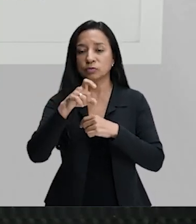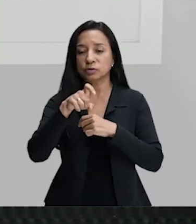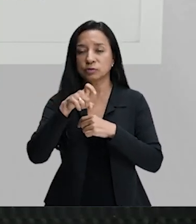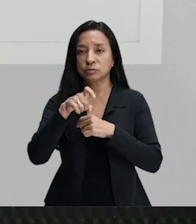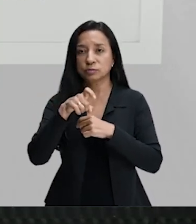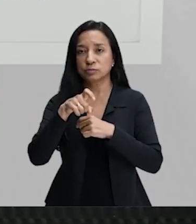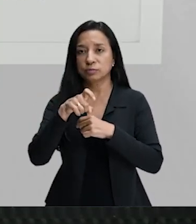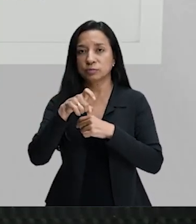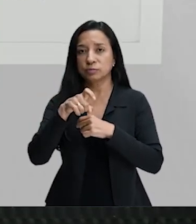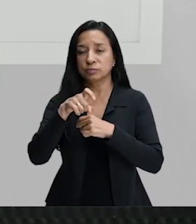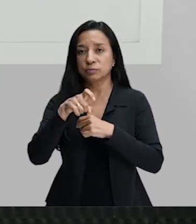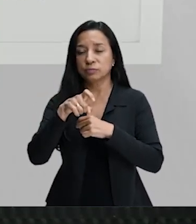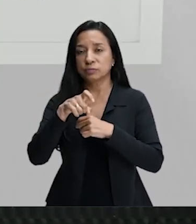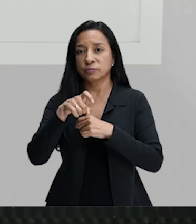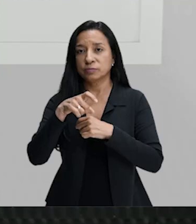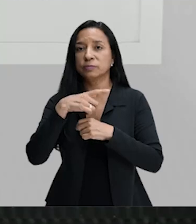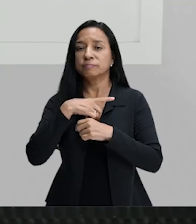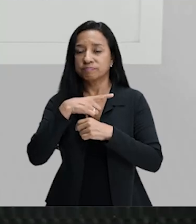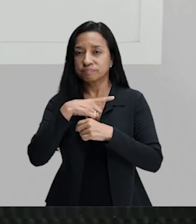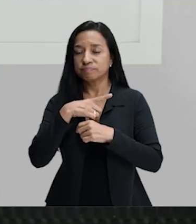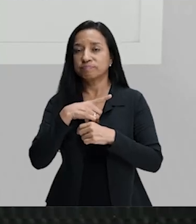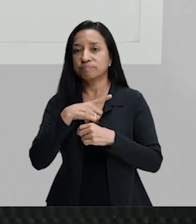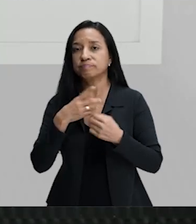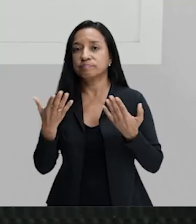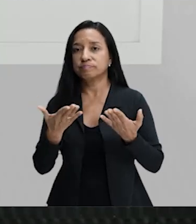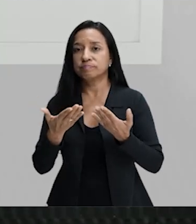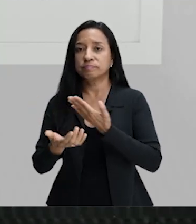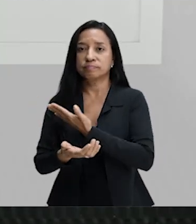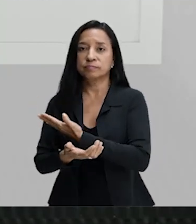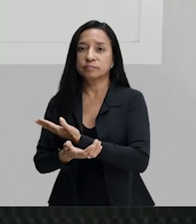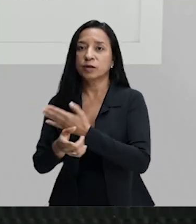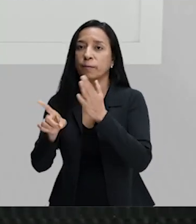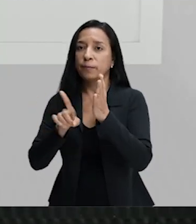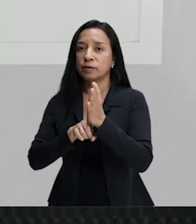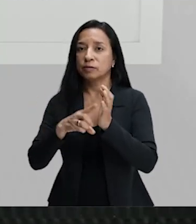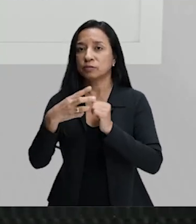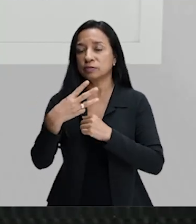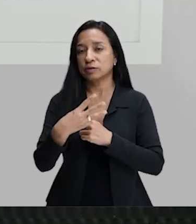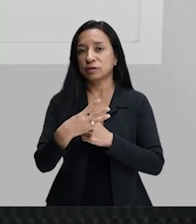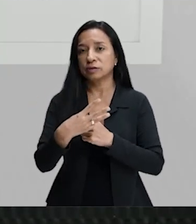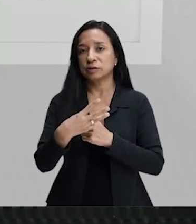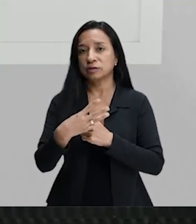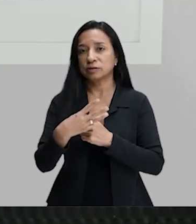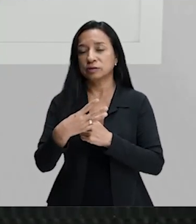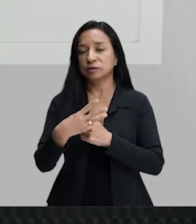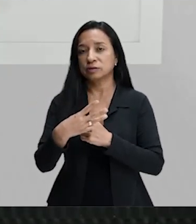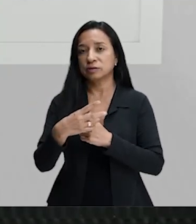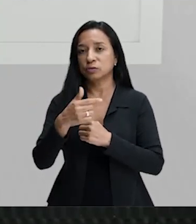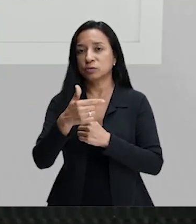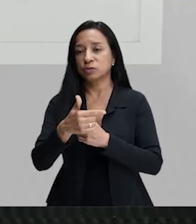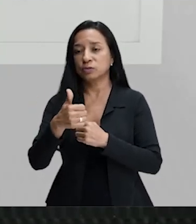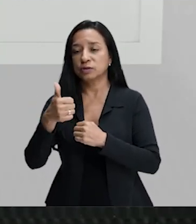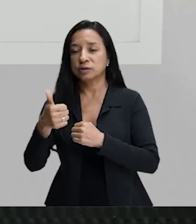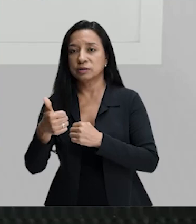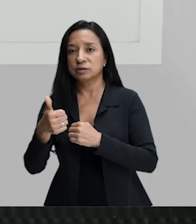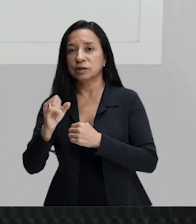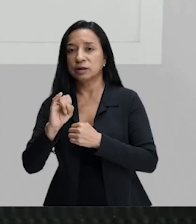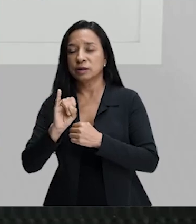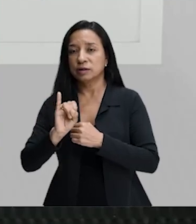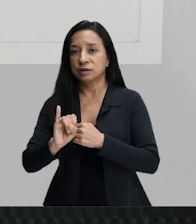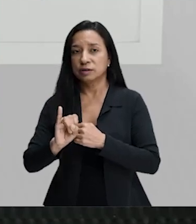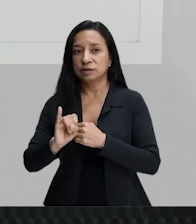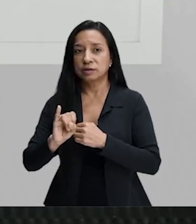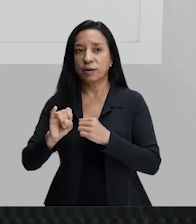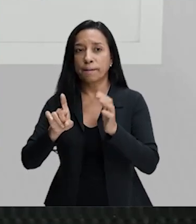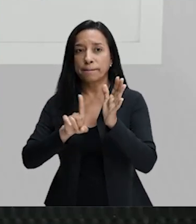P4x. Aqui você tem, galera, menos 3, 2i e menos 2i. O que